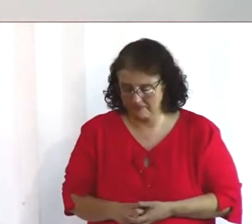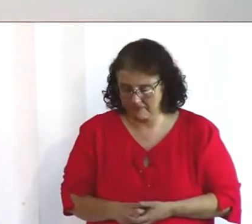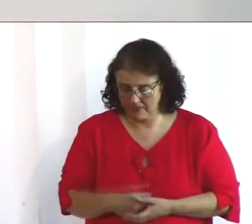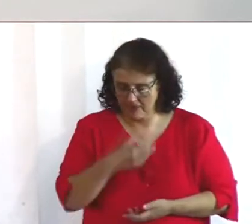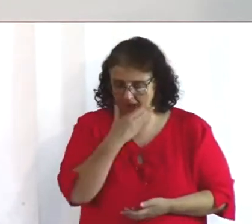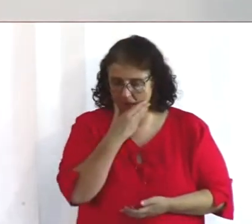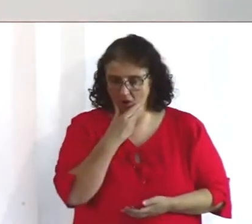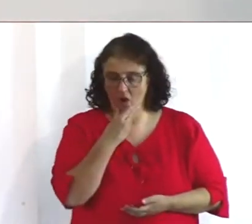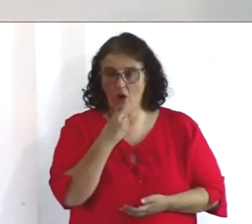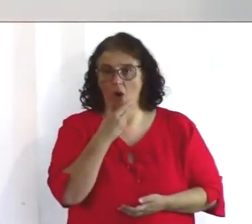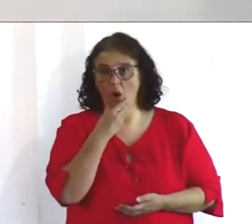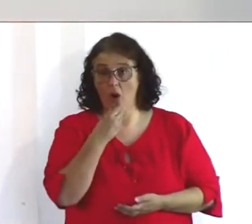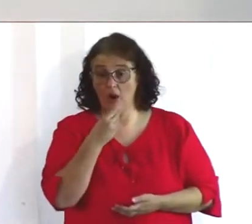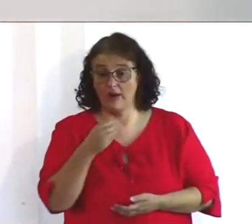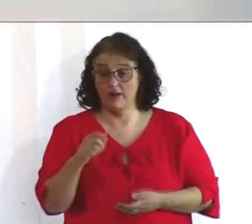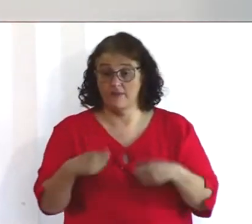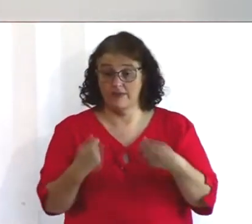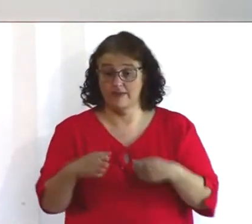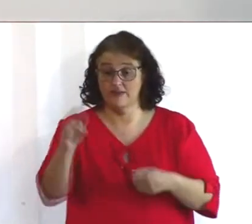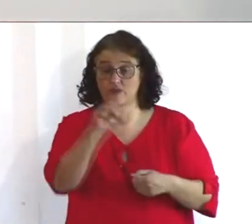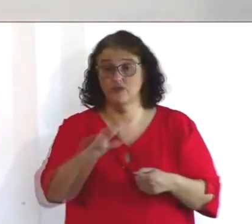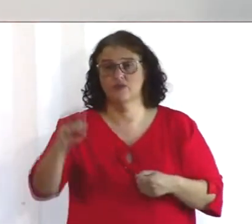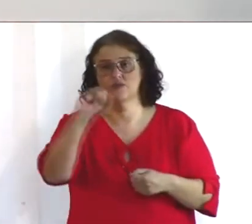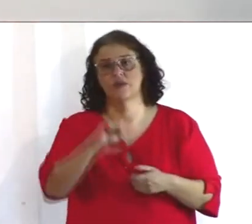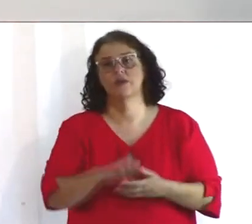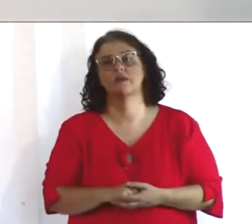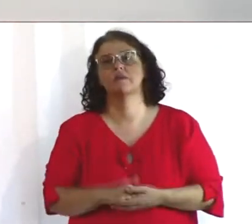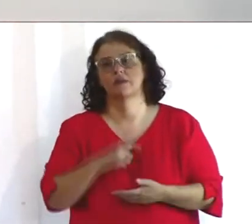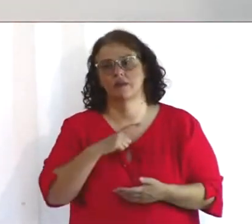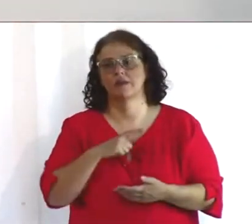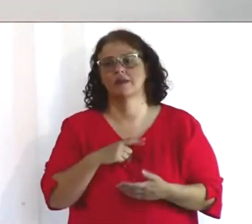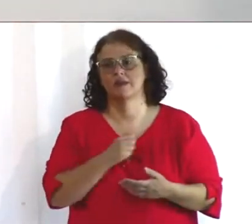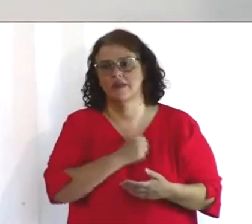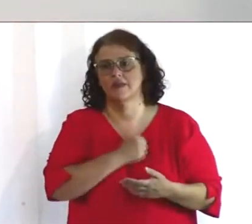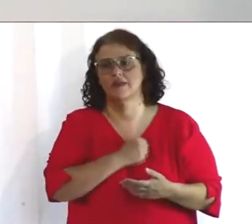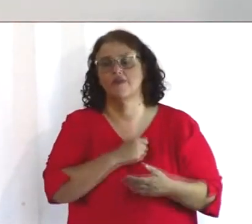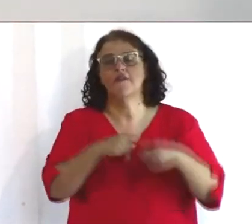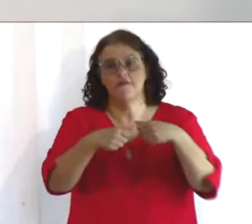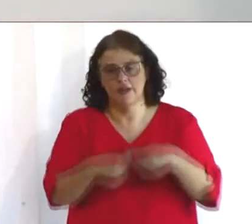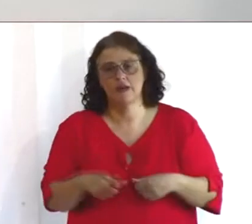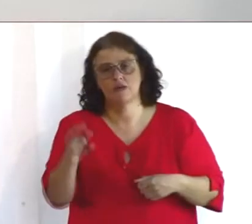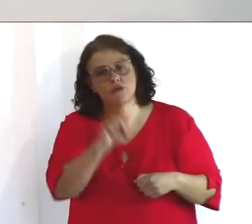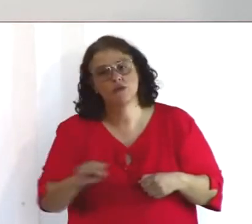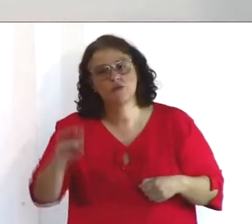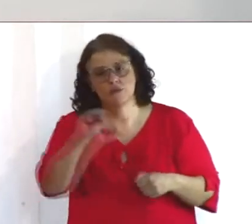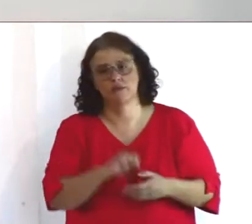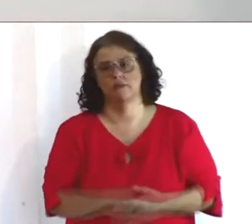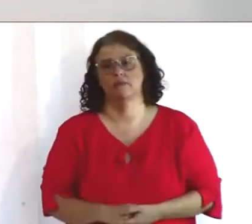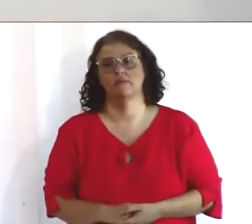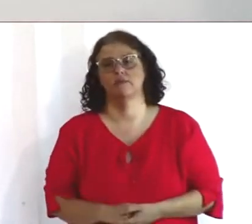celibatários aqui. Nós temos celibatários, como é o caso de Paulo, mas os apóstolos, a rigor, não eram.